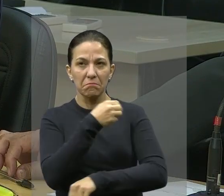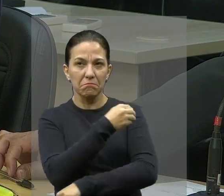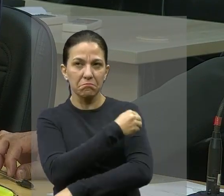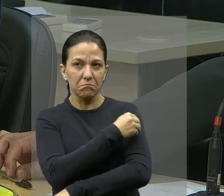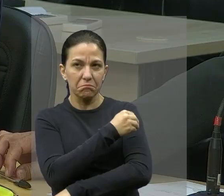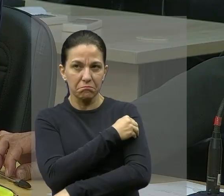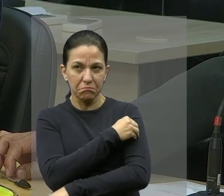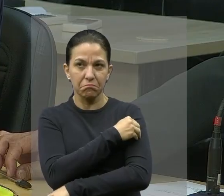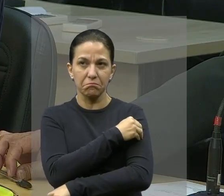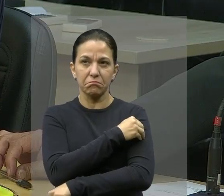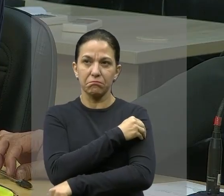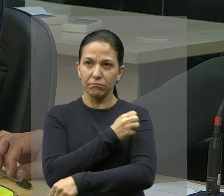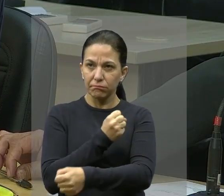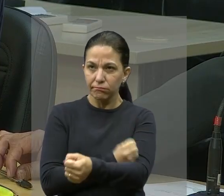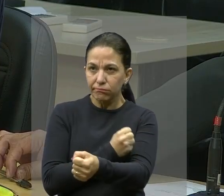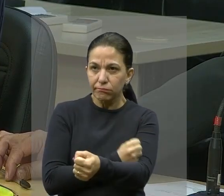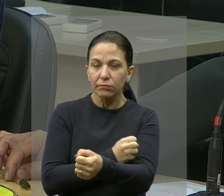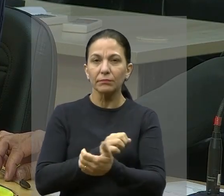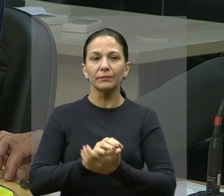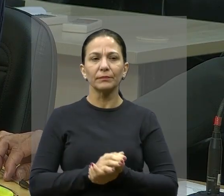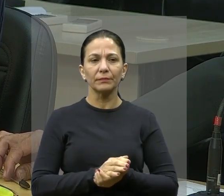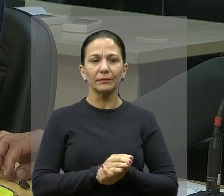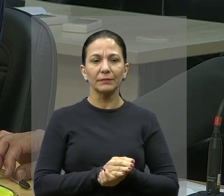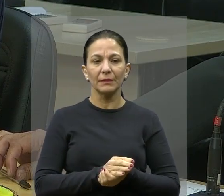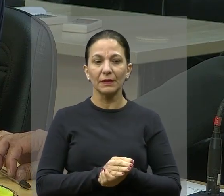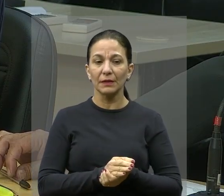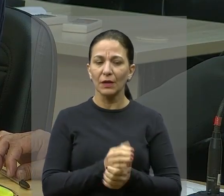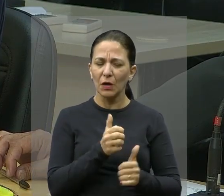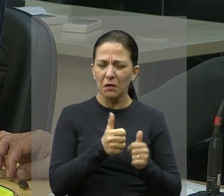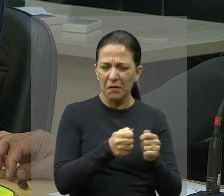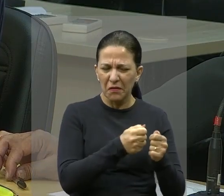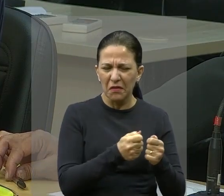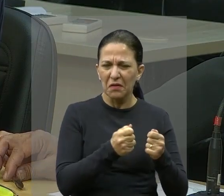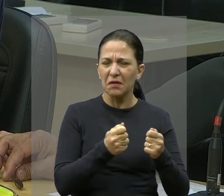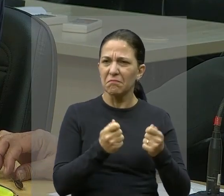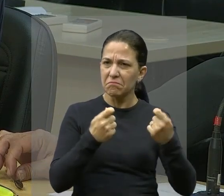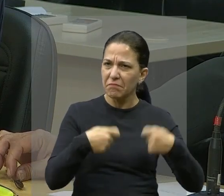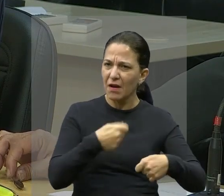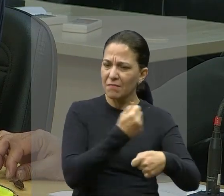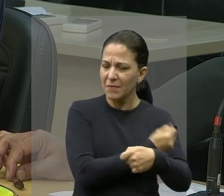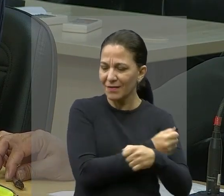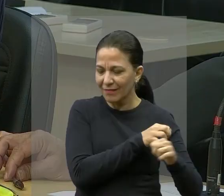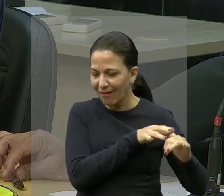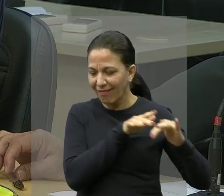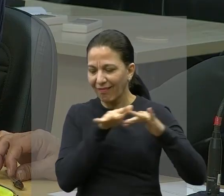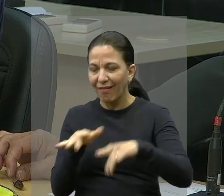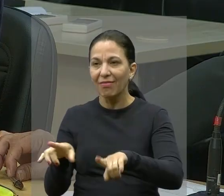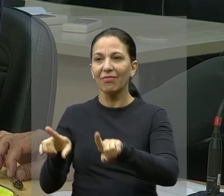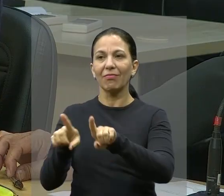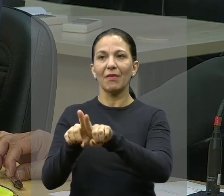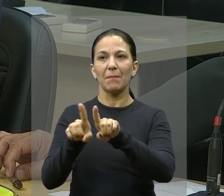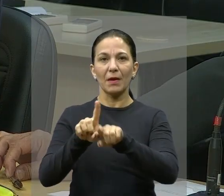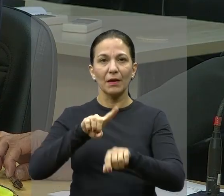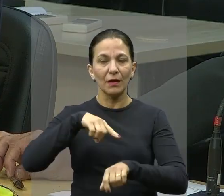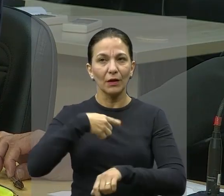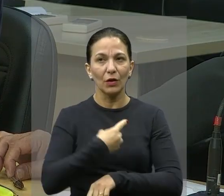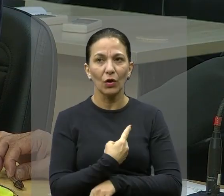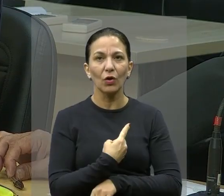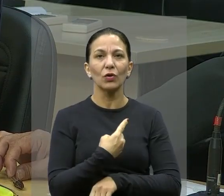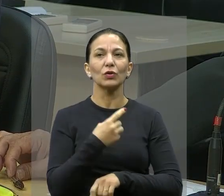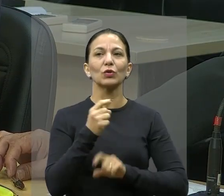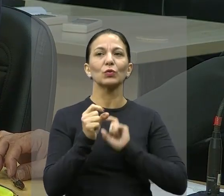começando a chegar esse pessoal com ludopatia, né? E realmente, assim, os profissionais, a gente sente falta de